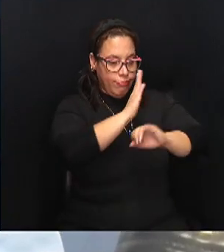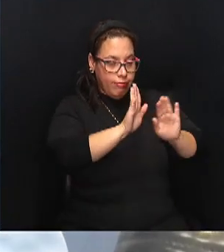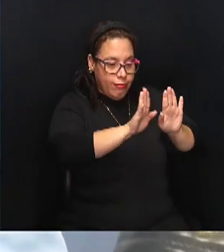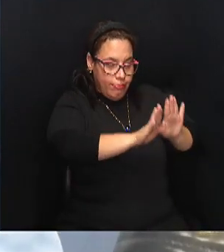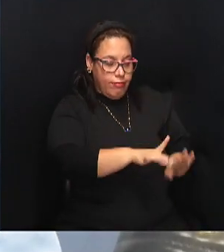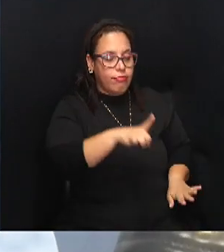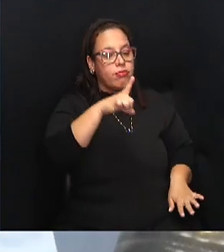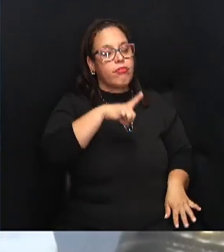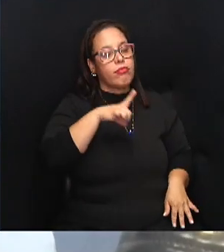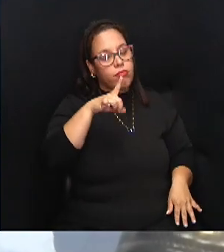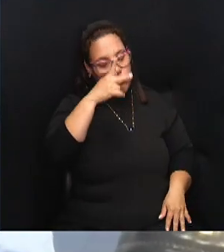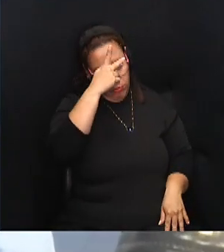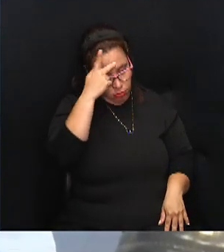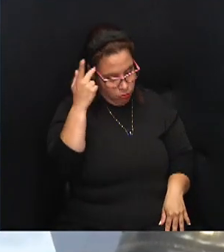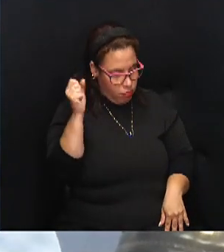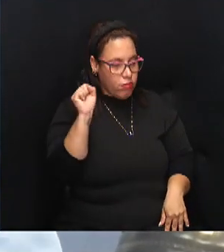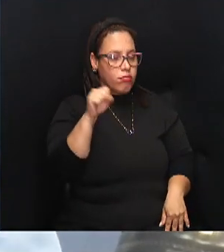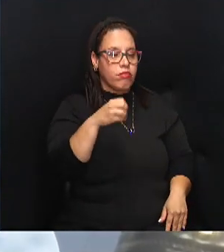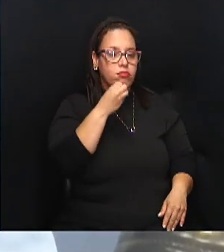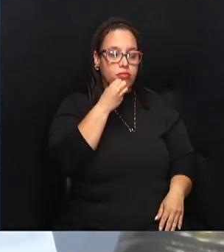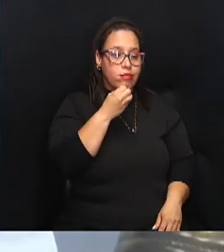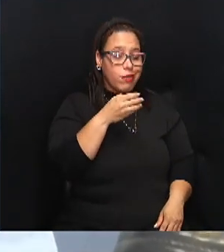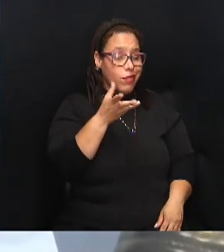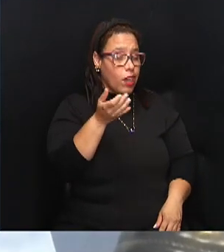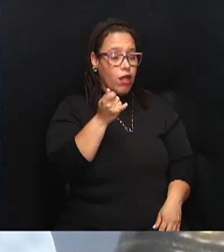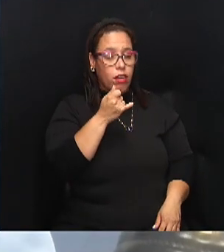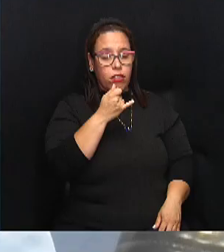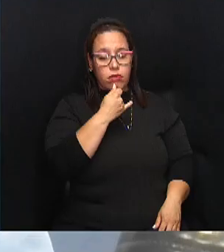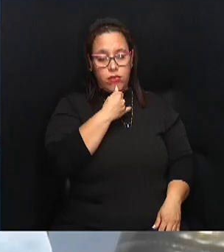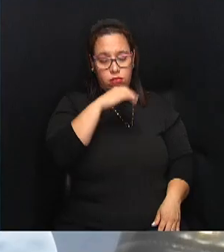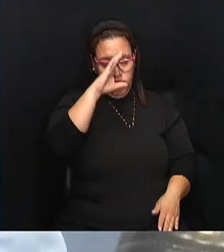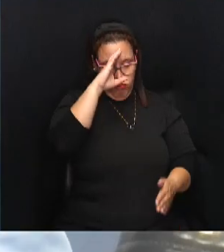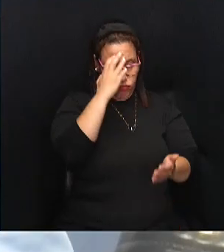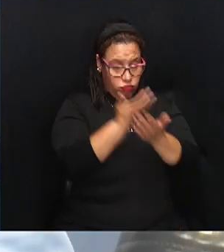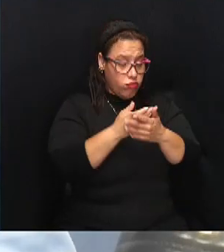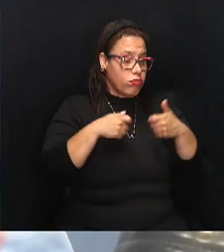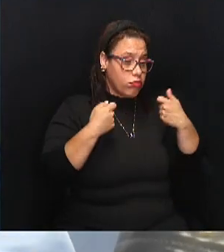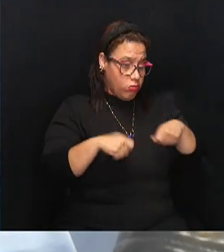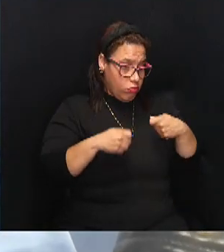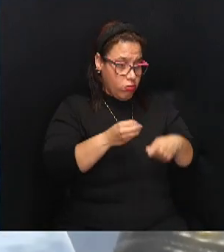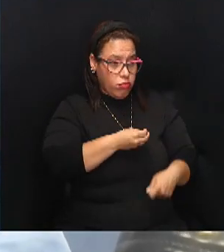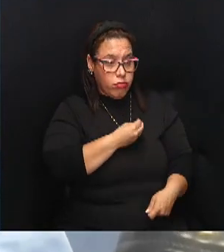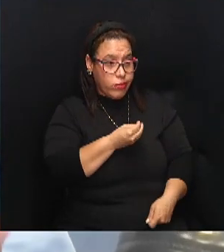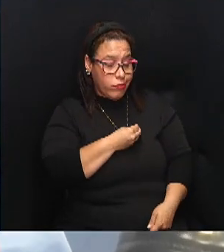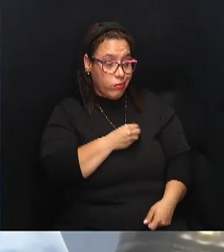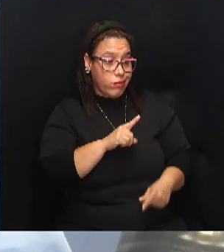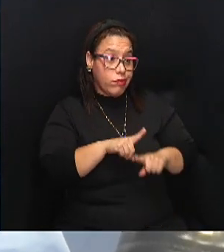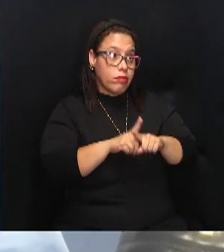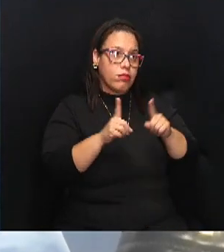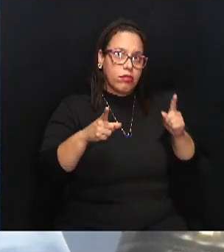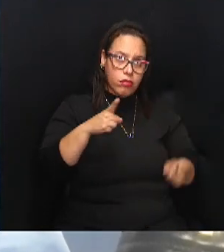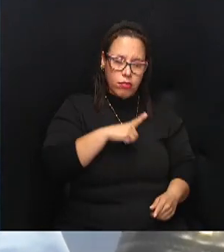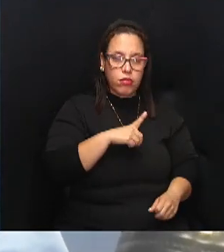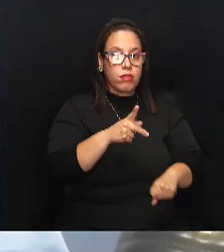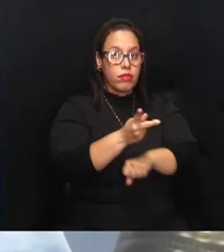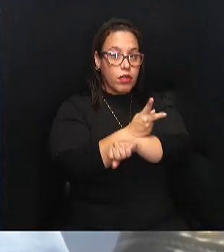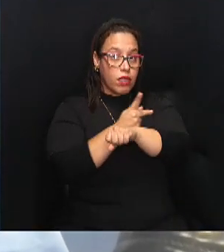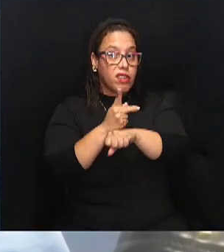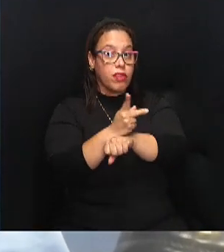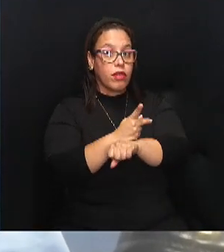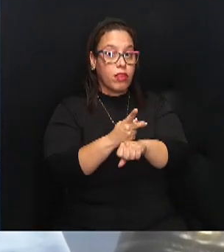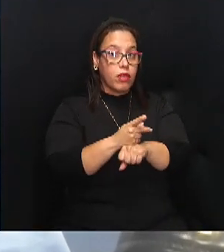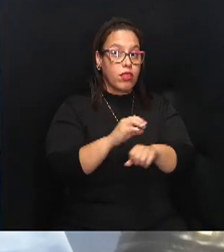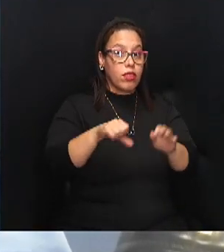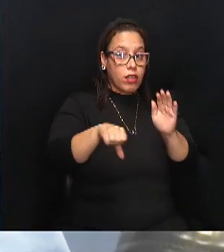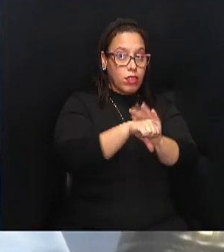sim pessoas de bem, pessoas desiludidas da vida, pessoas que passam necessidades, mas no meio também tem gente procurada pela polícia, gente que já